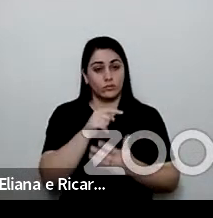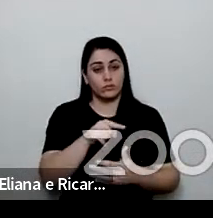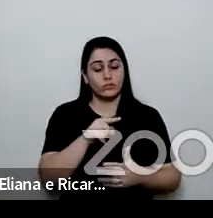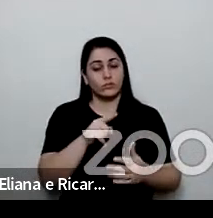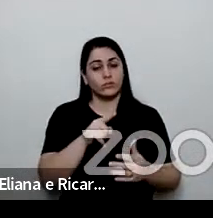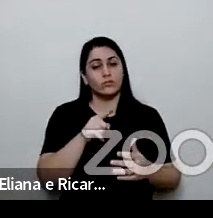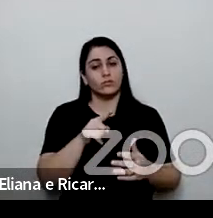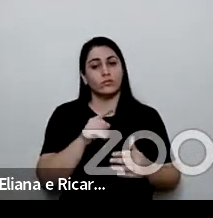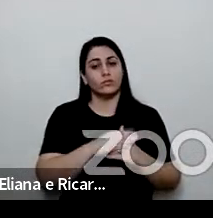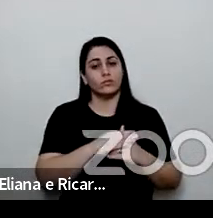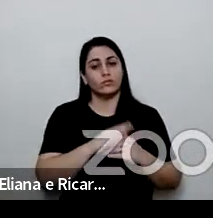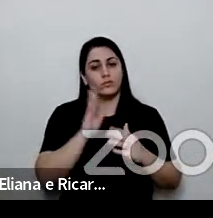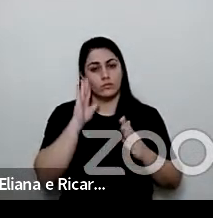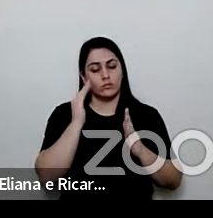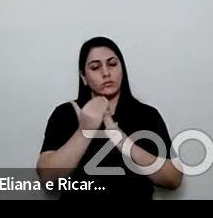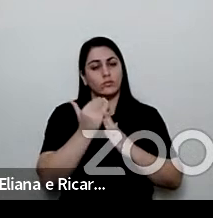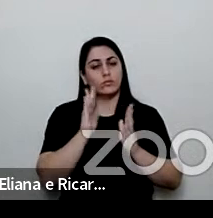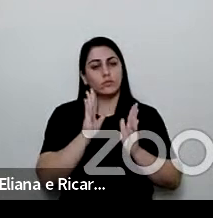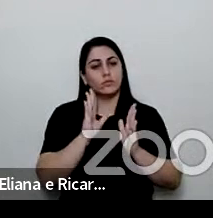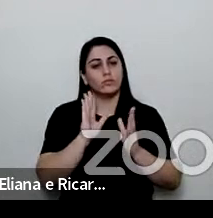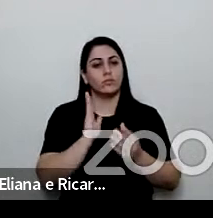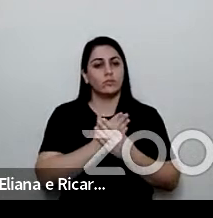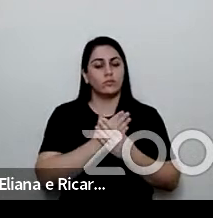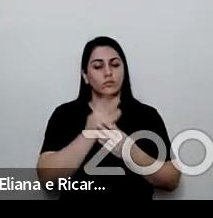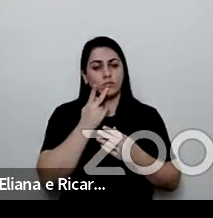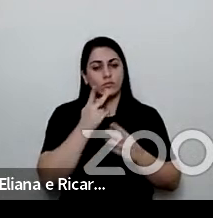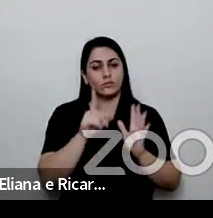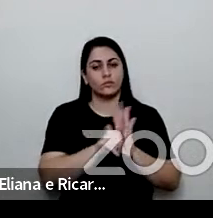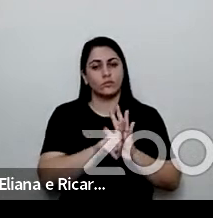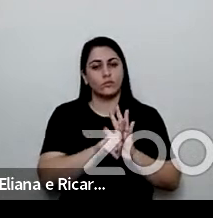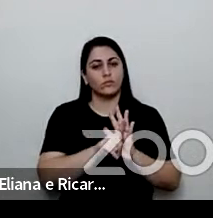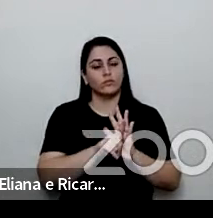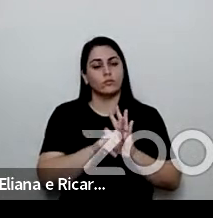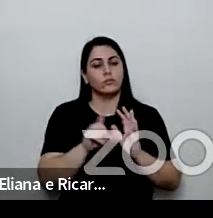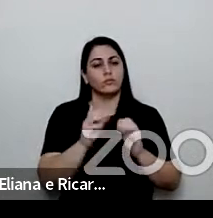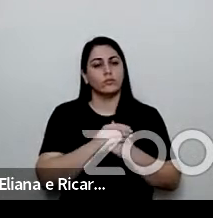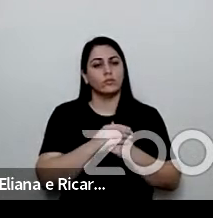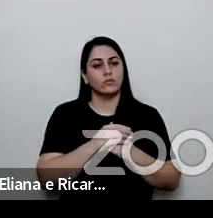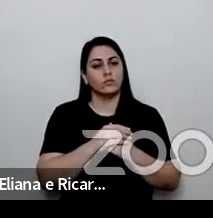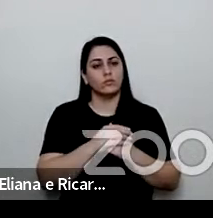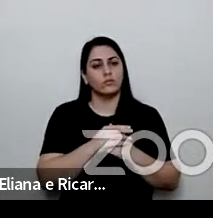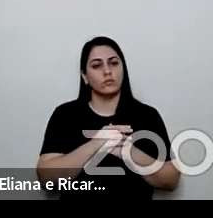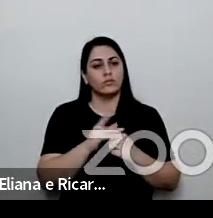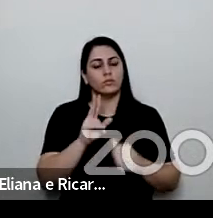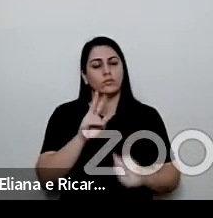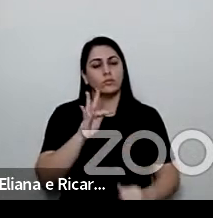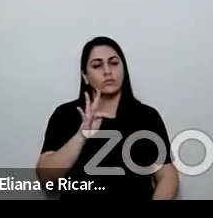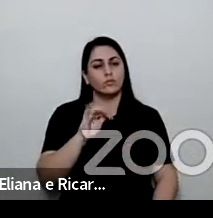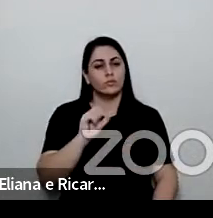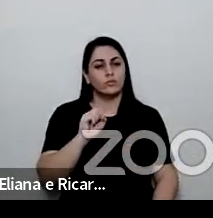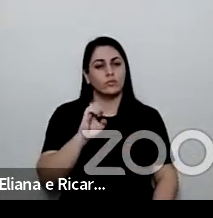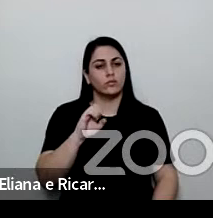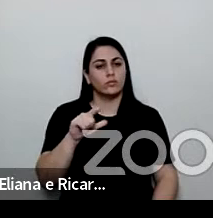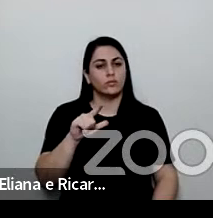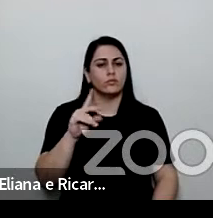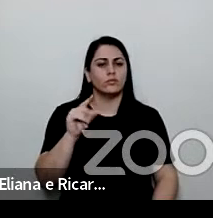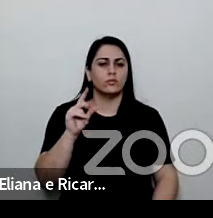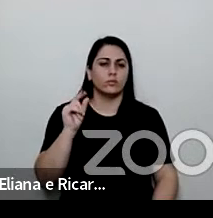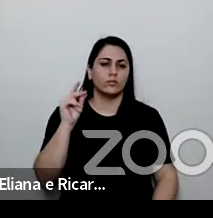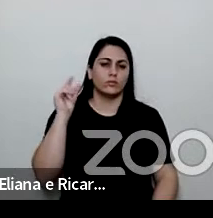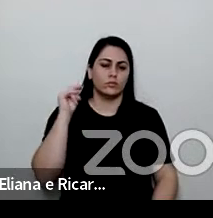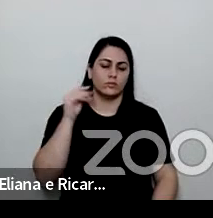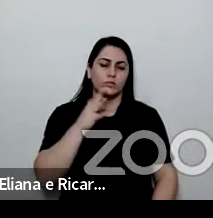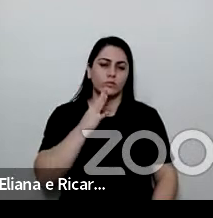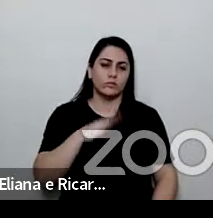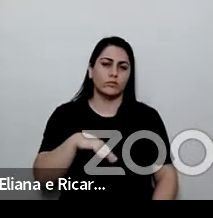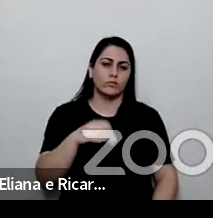golpes altos que ela menciona o uso da lei de execução fiscal aquela antiga mais conhecida por todos